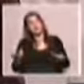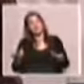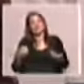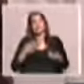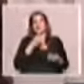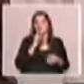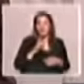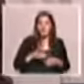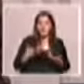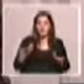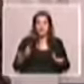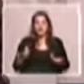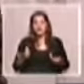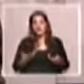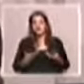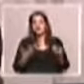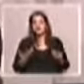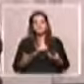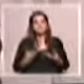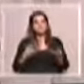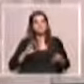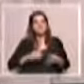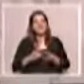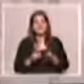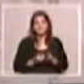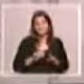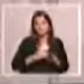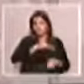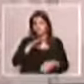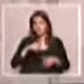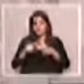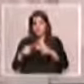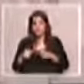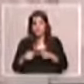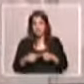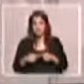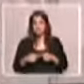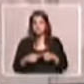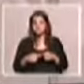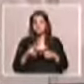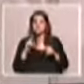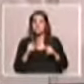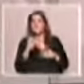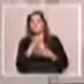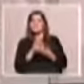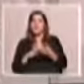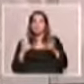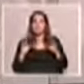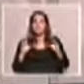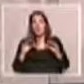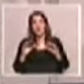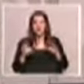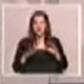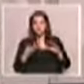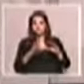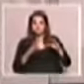a falar de um tipo de queijo Serra da Estrela, que é o de pasta semi-mole. Uhum. Okay?